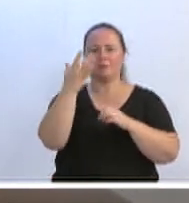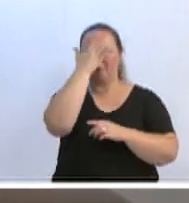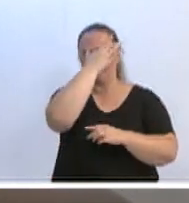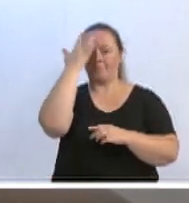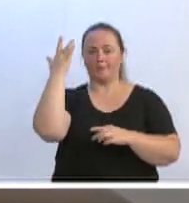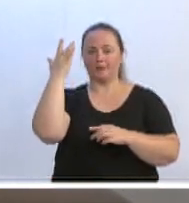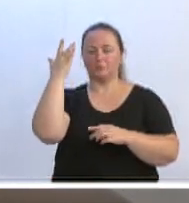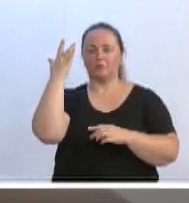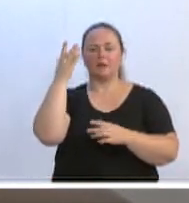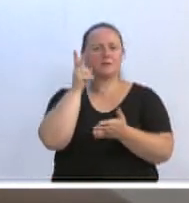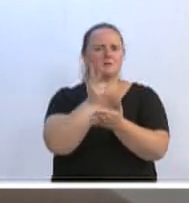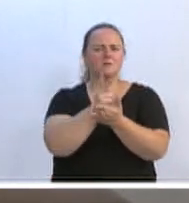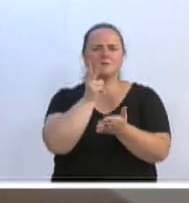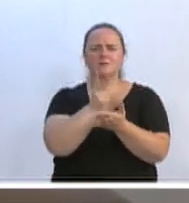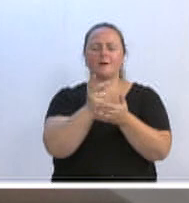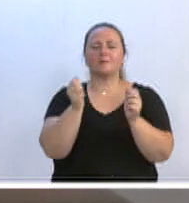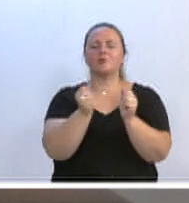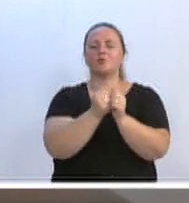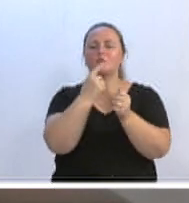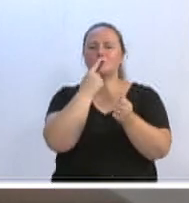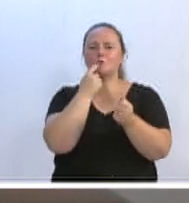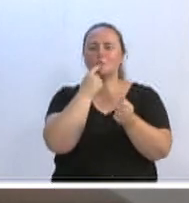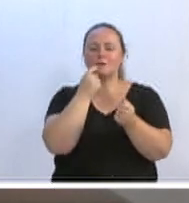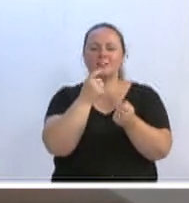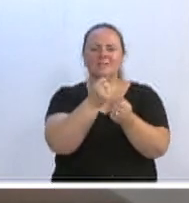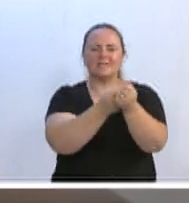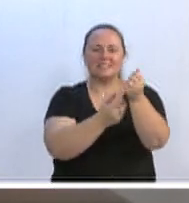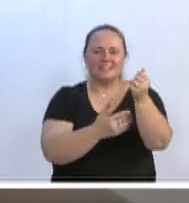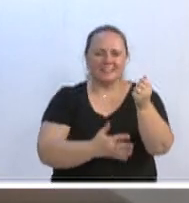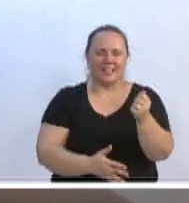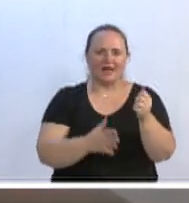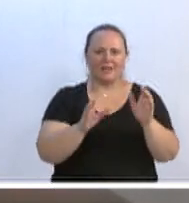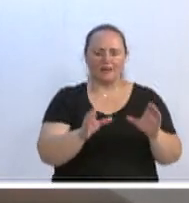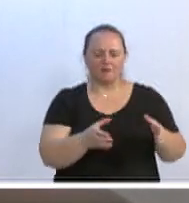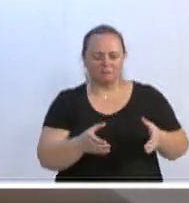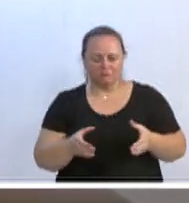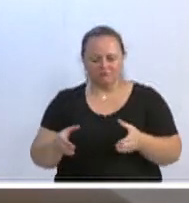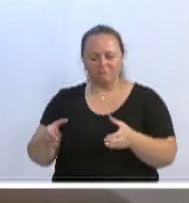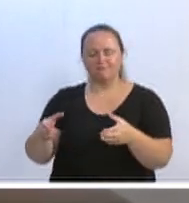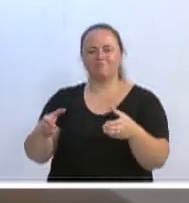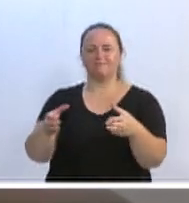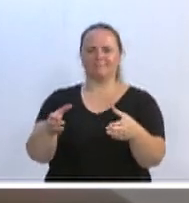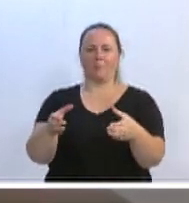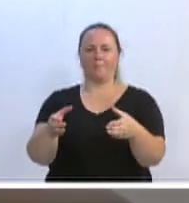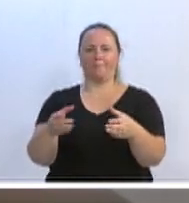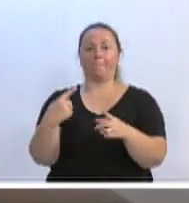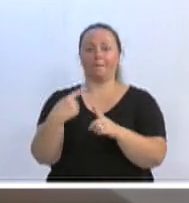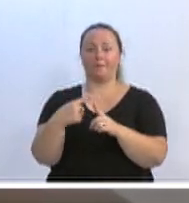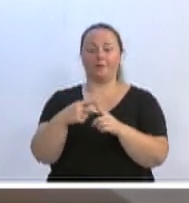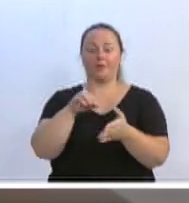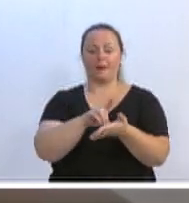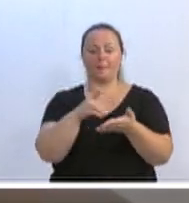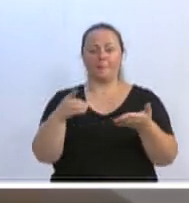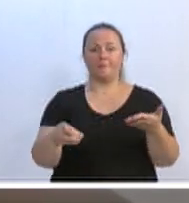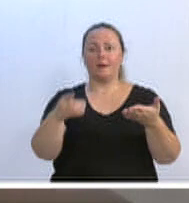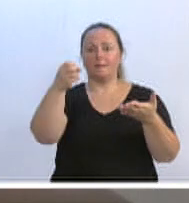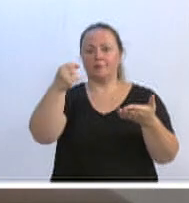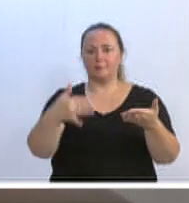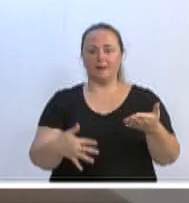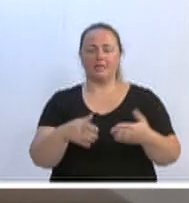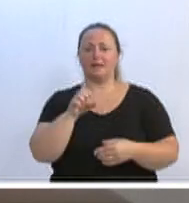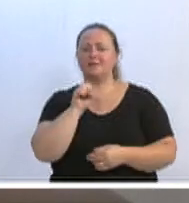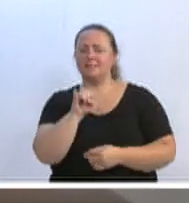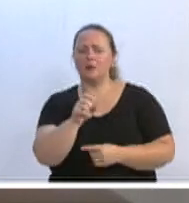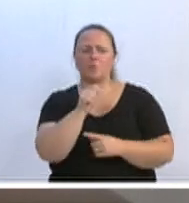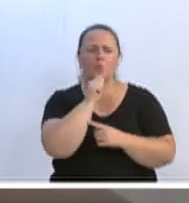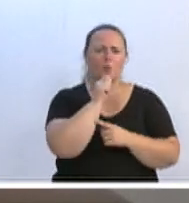Deus sem o sangue, porque a Bíblia nos afirma que sem derramamento de sangue não há remissão. E a palavra de